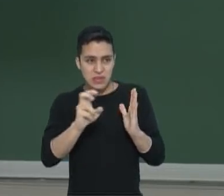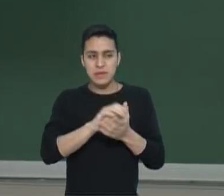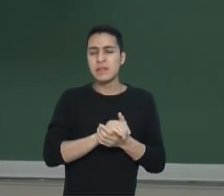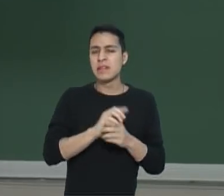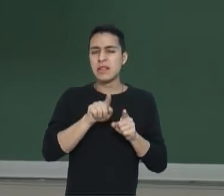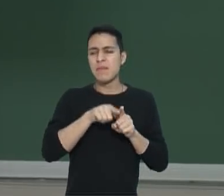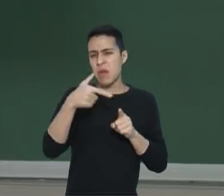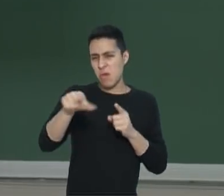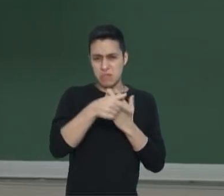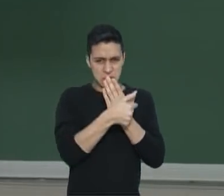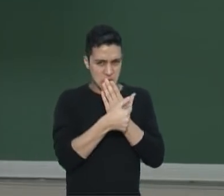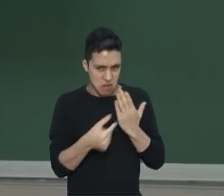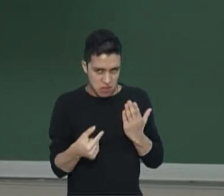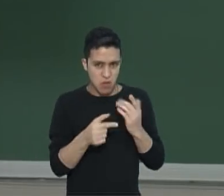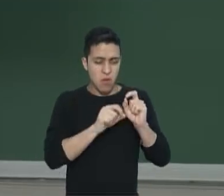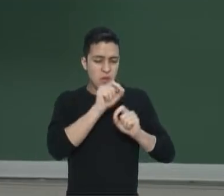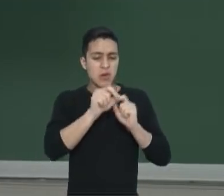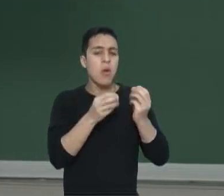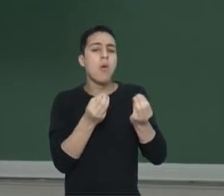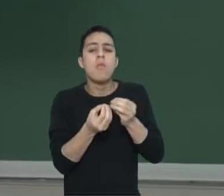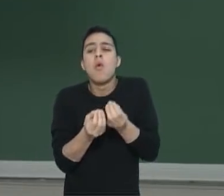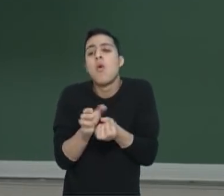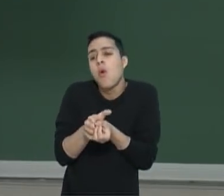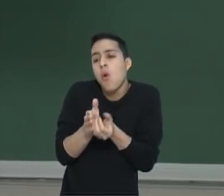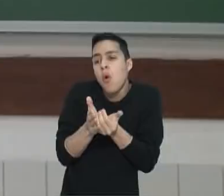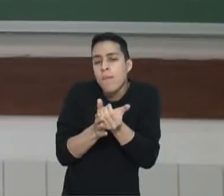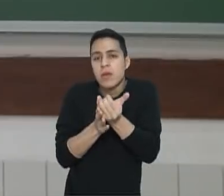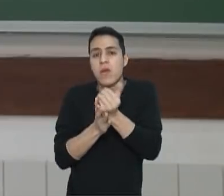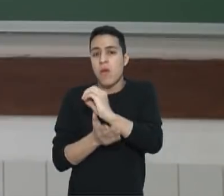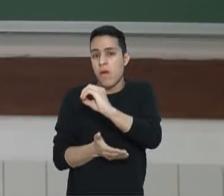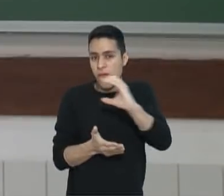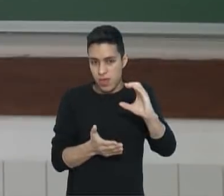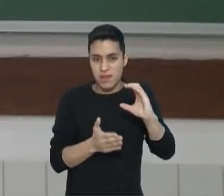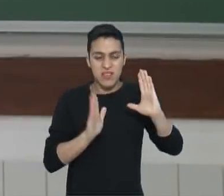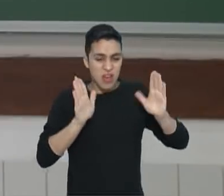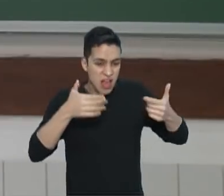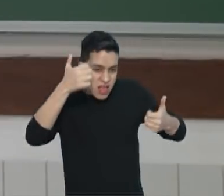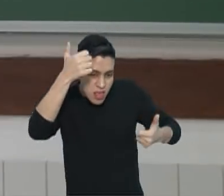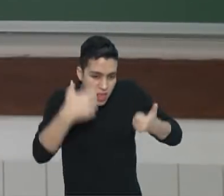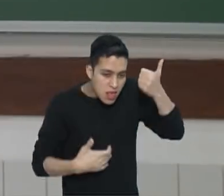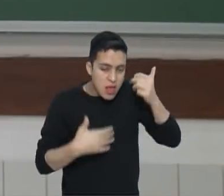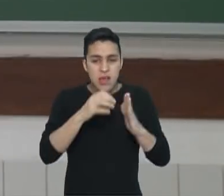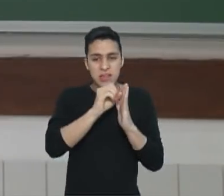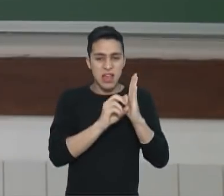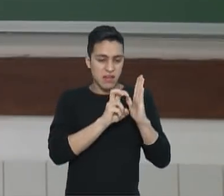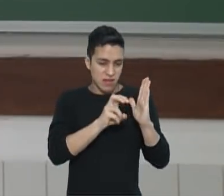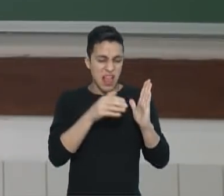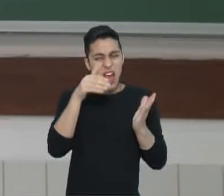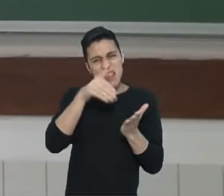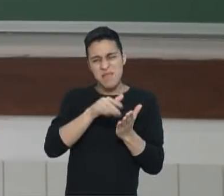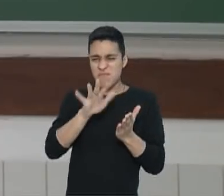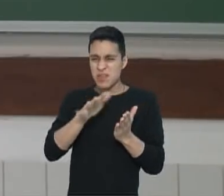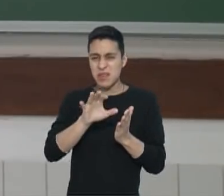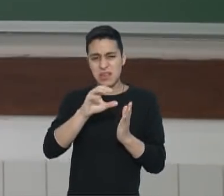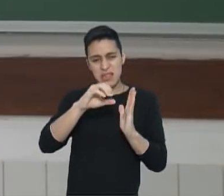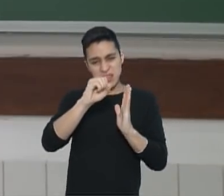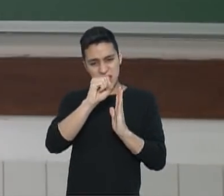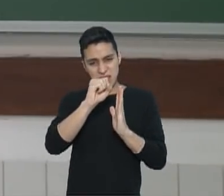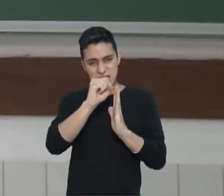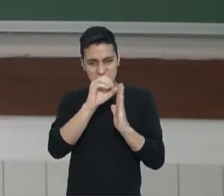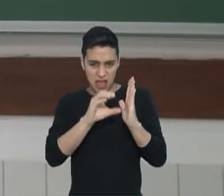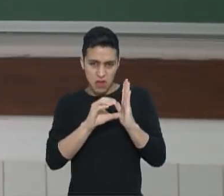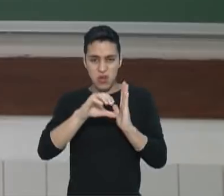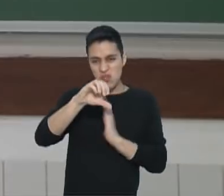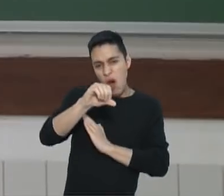Franco Júnior, Idade Média, Nascimento do Ocidente, onde também ele vai tratar lá do século V até meados do século IX e